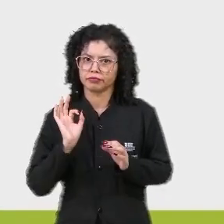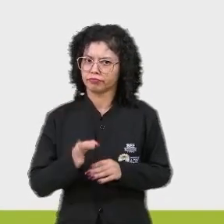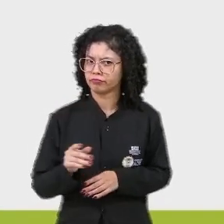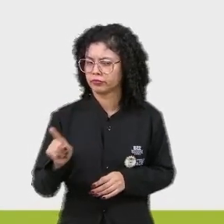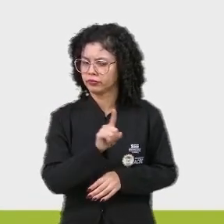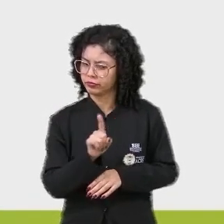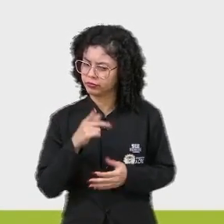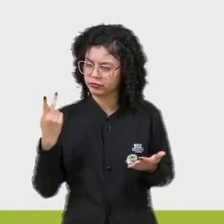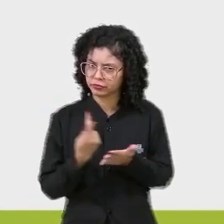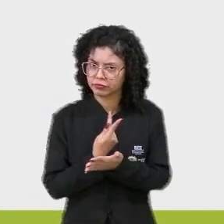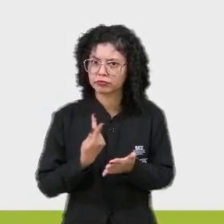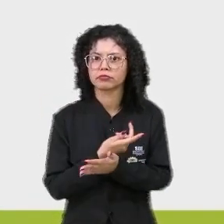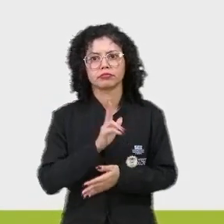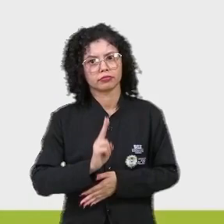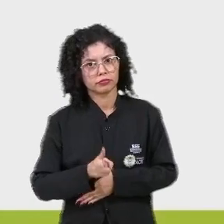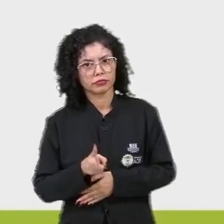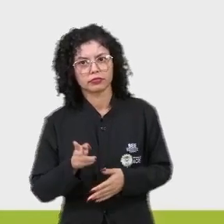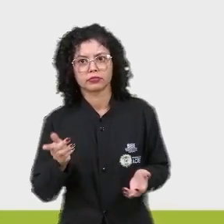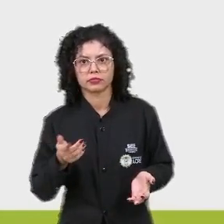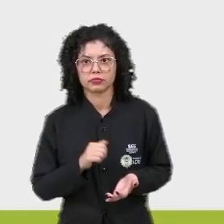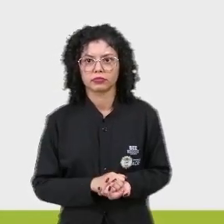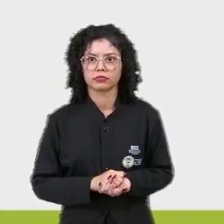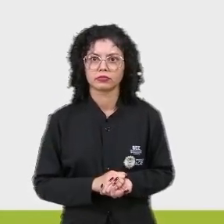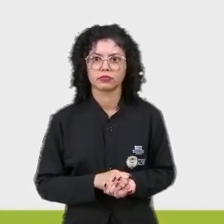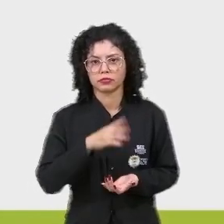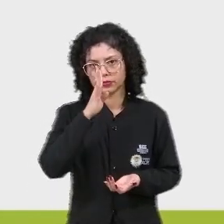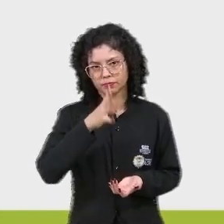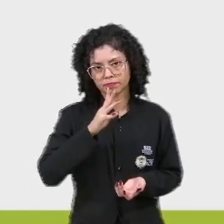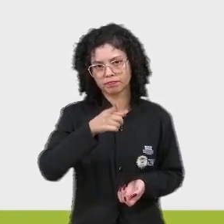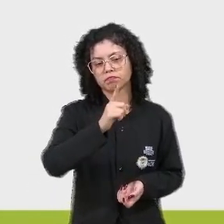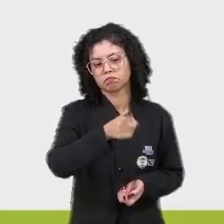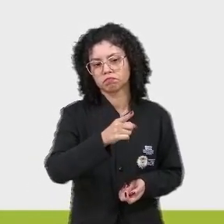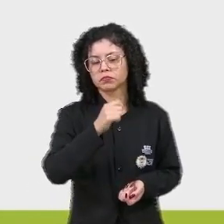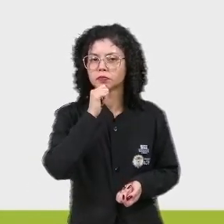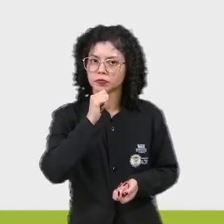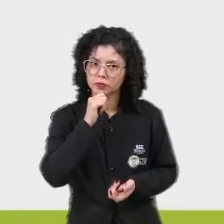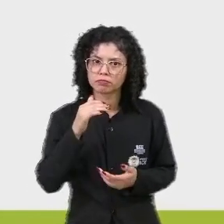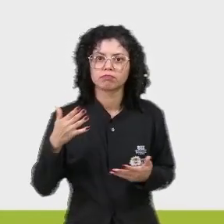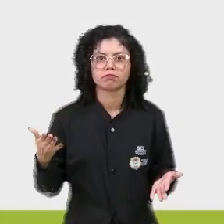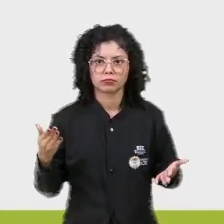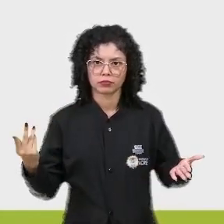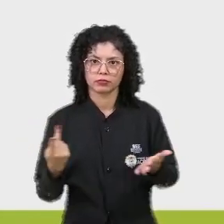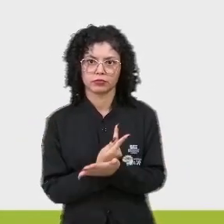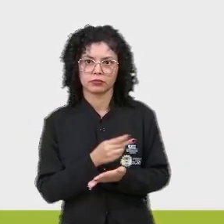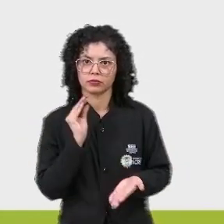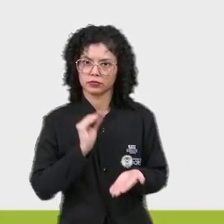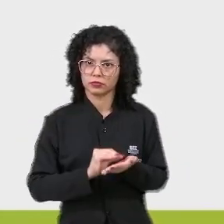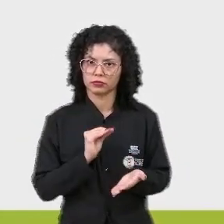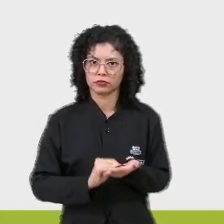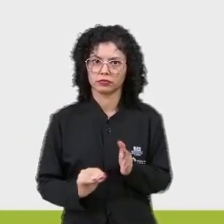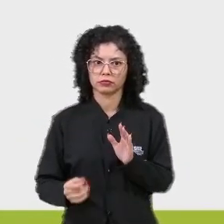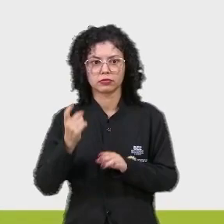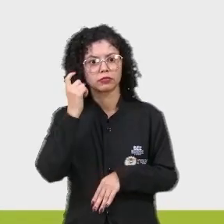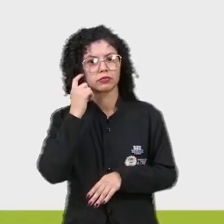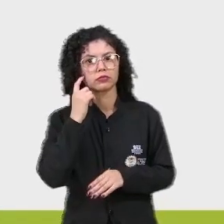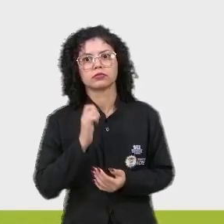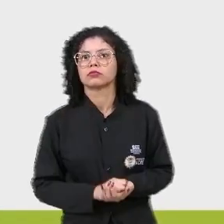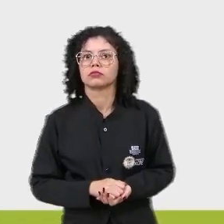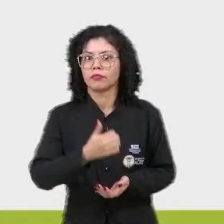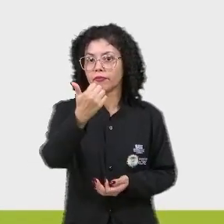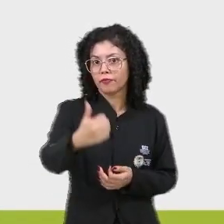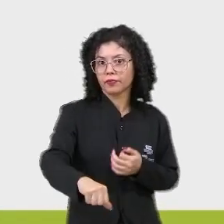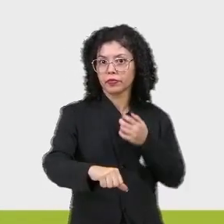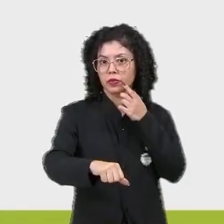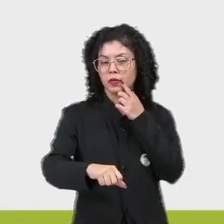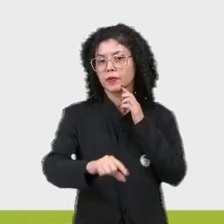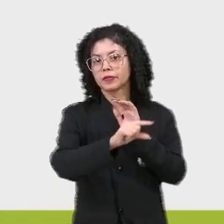correta, uma alternativa que diz, por exemplo, que julga um texto dizendo que ele está com falta de criatividade. Negação